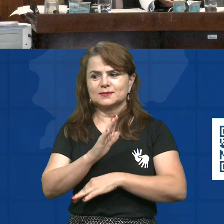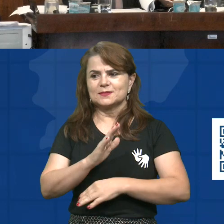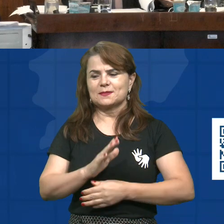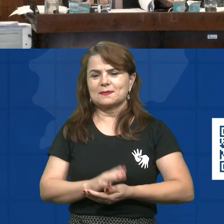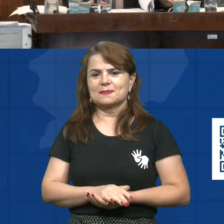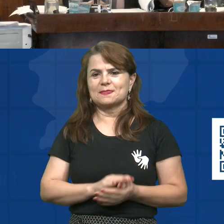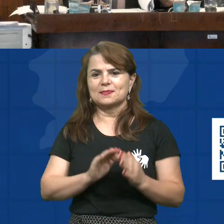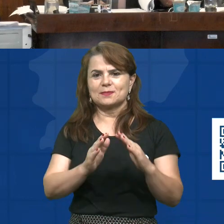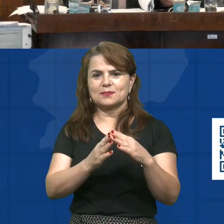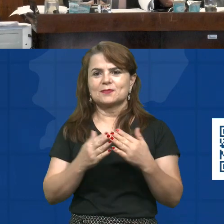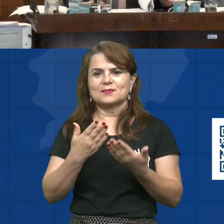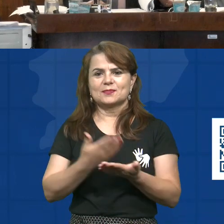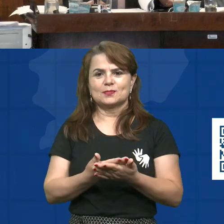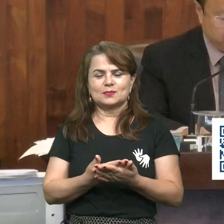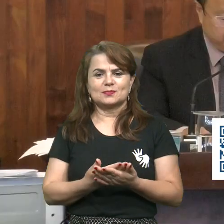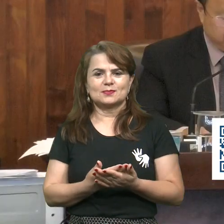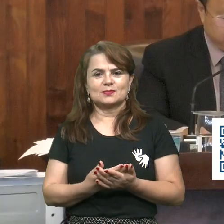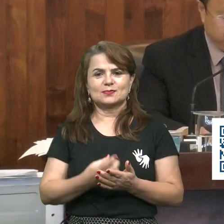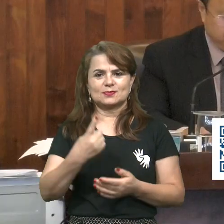Requerimento